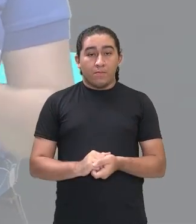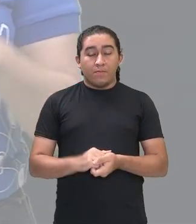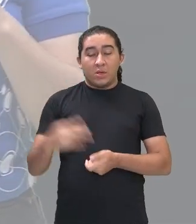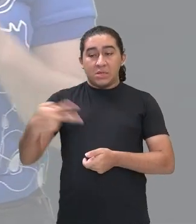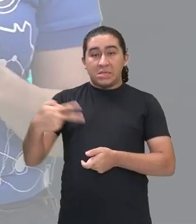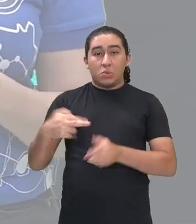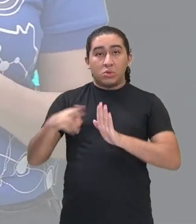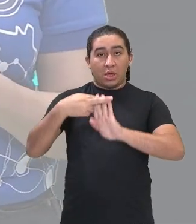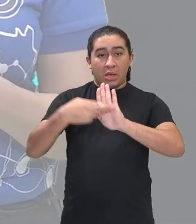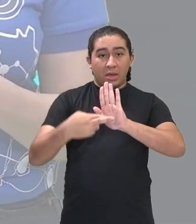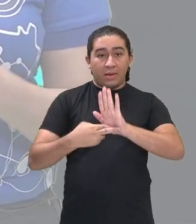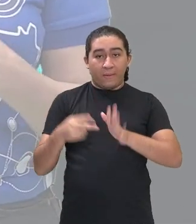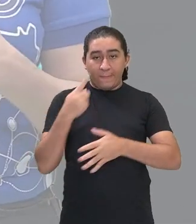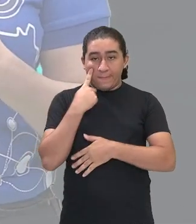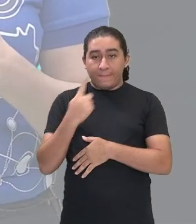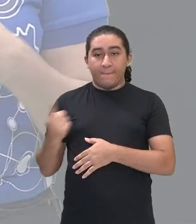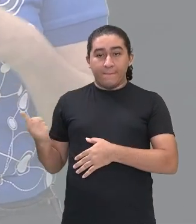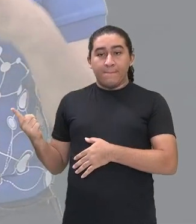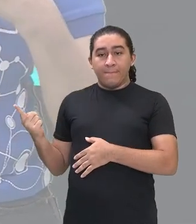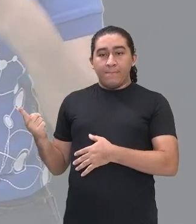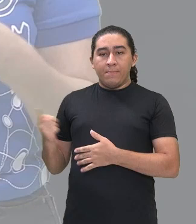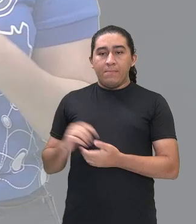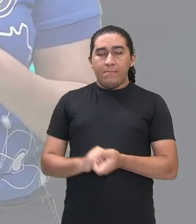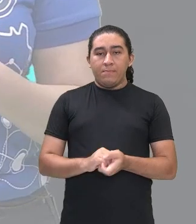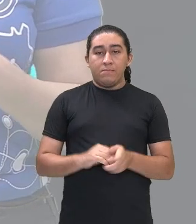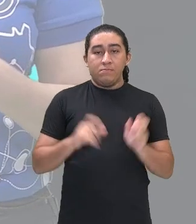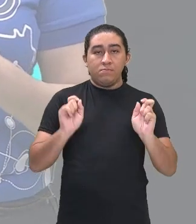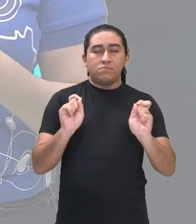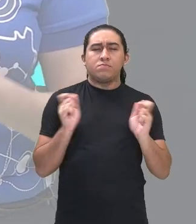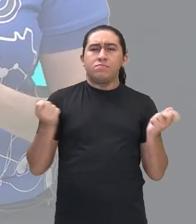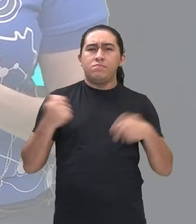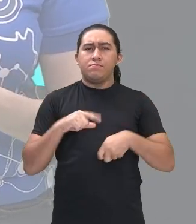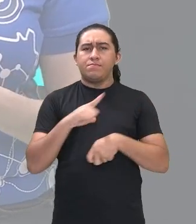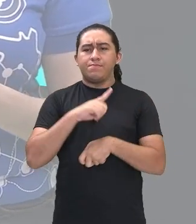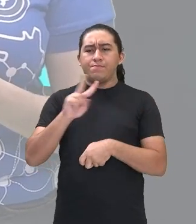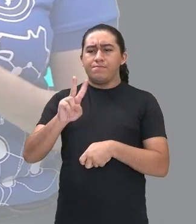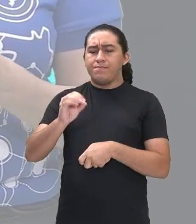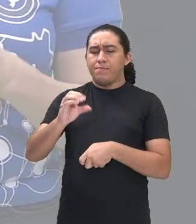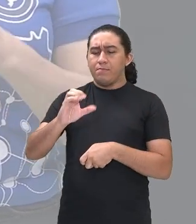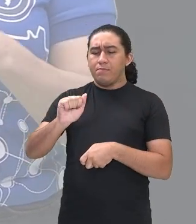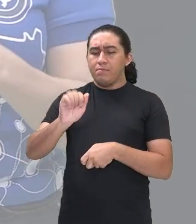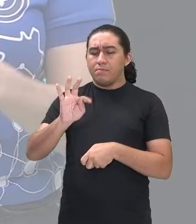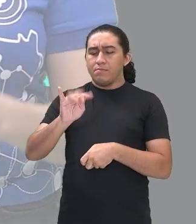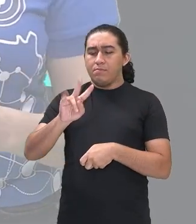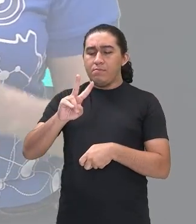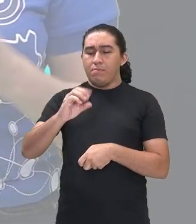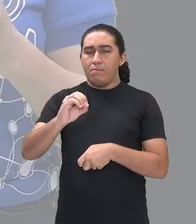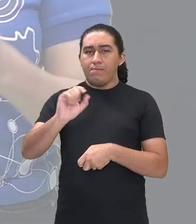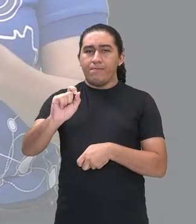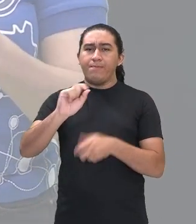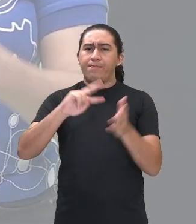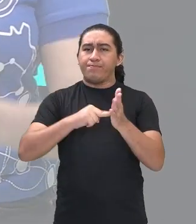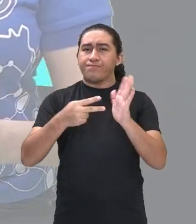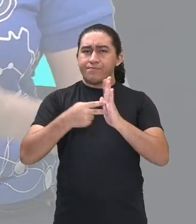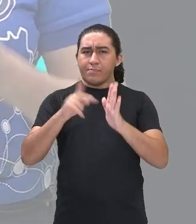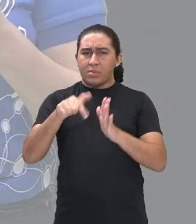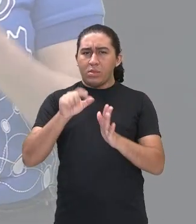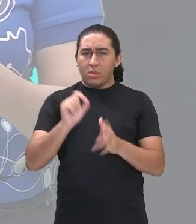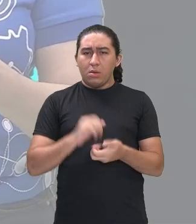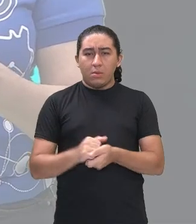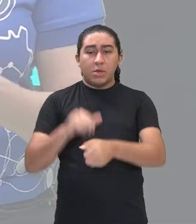isolar vocativo. O que é que eu posso falar de vocativo? O que é vocativo? É invocar,